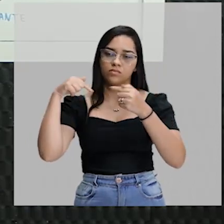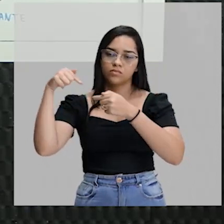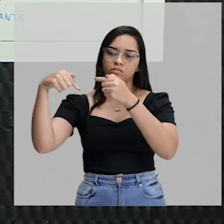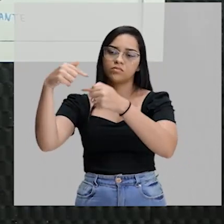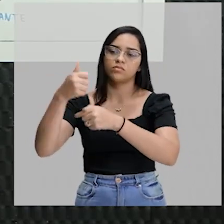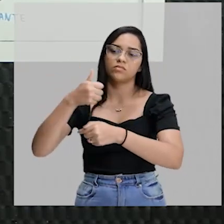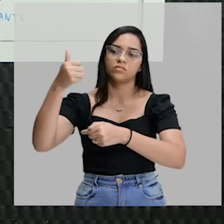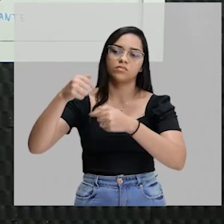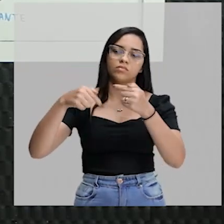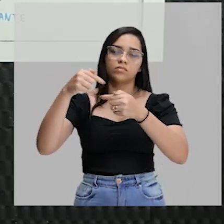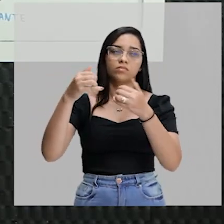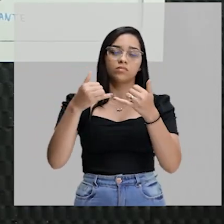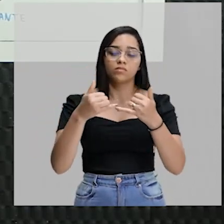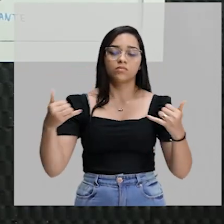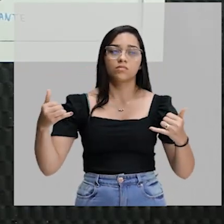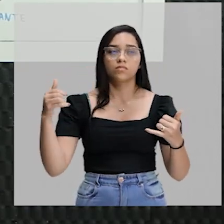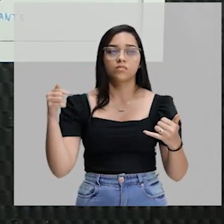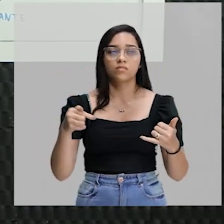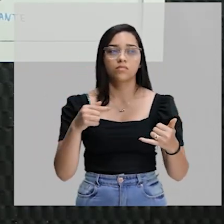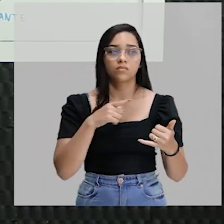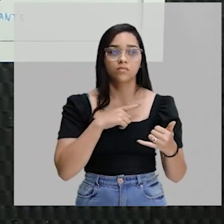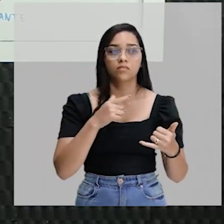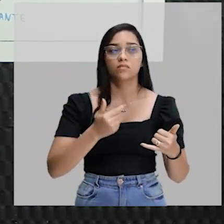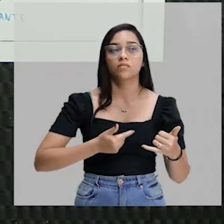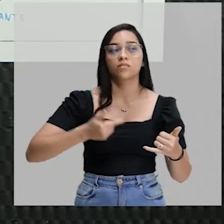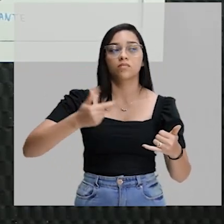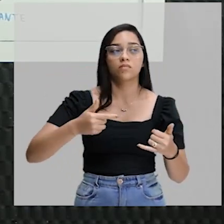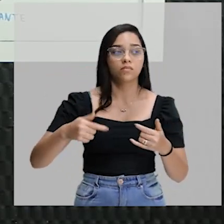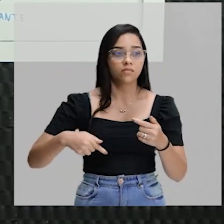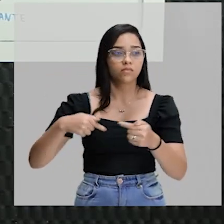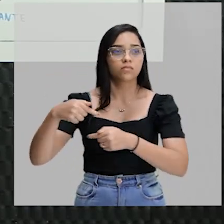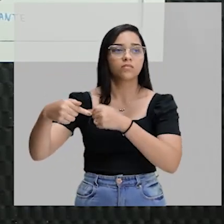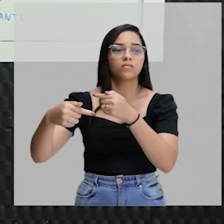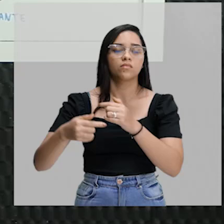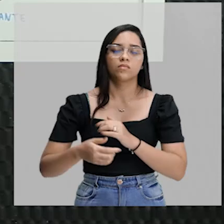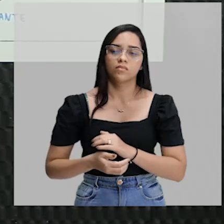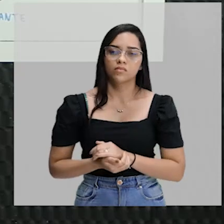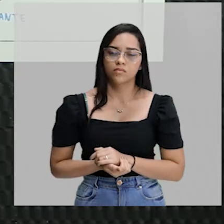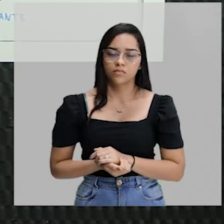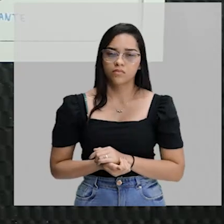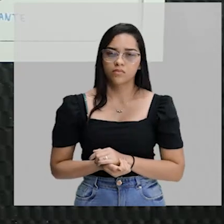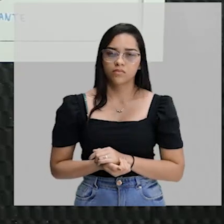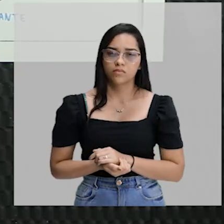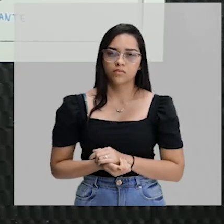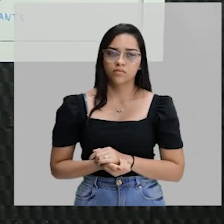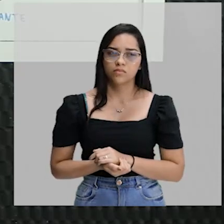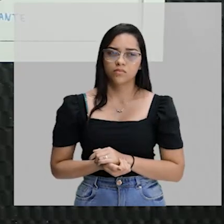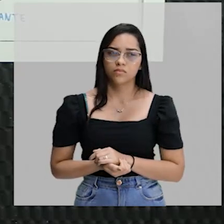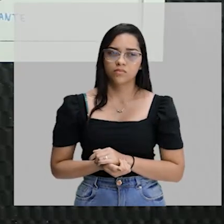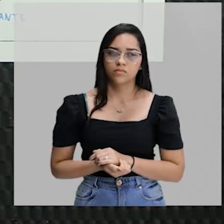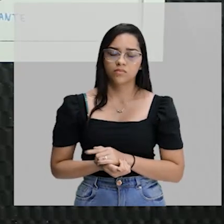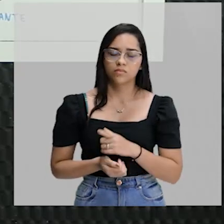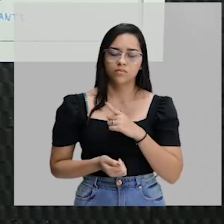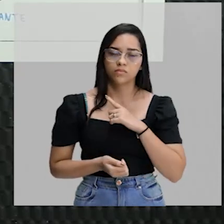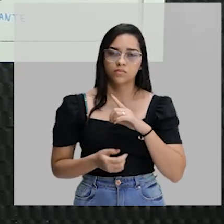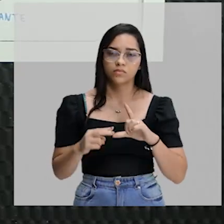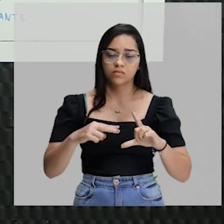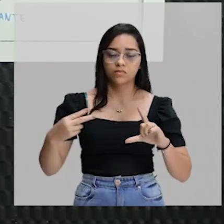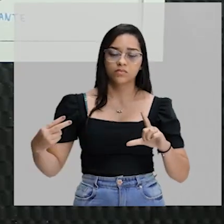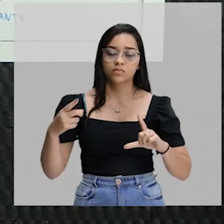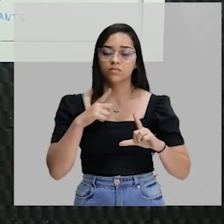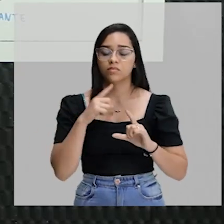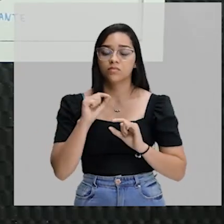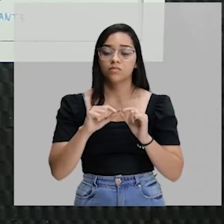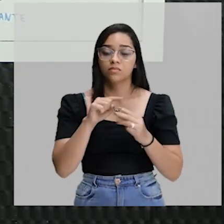geração. Essa segunda linha aqui, ó, é a segunda geração. Ó, no caso desse heredograma, eu tenho